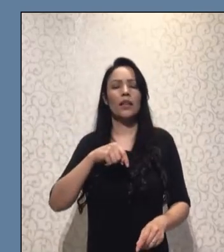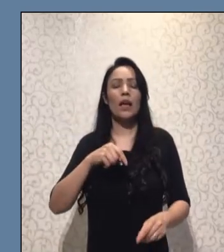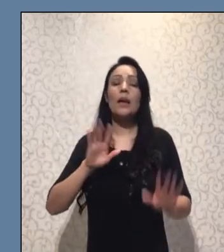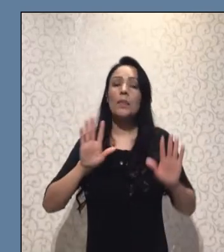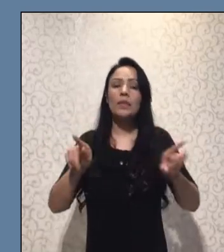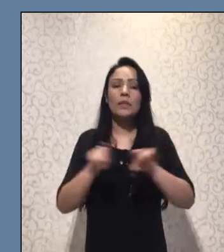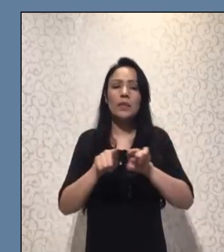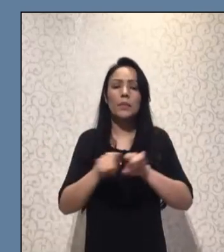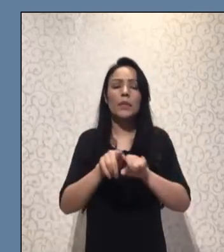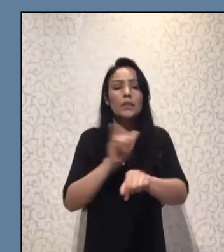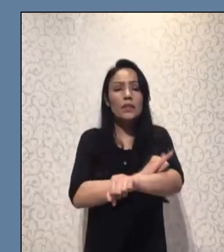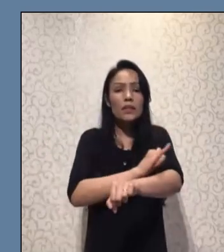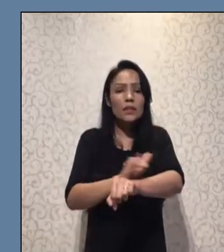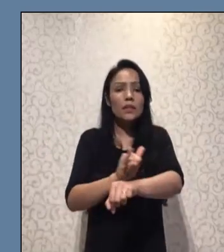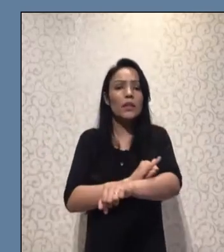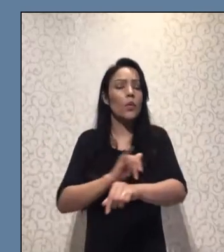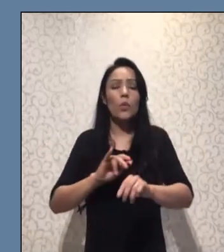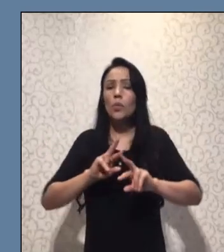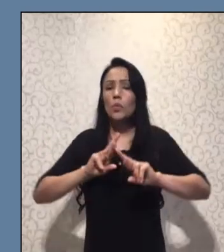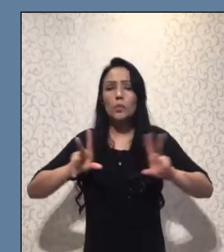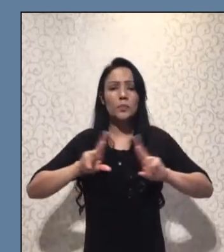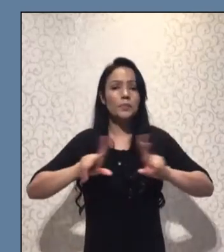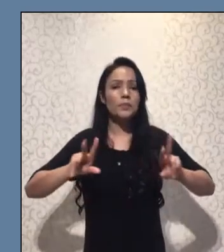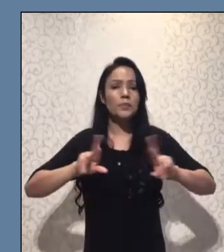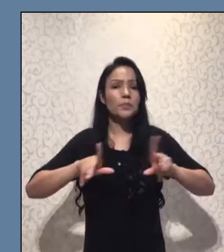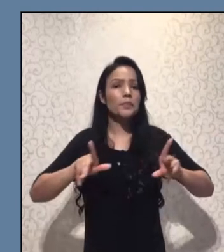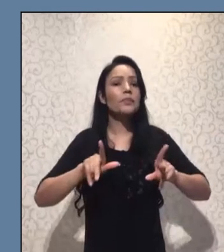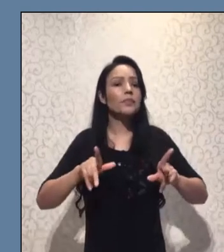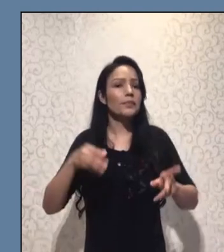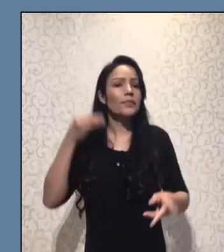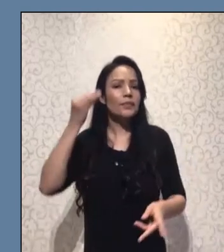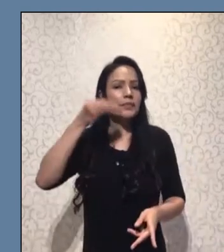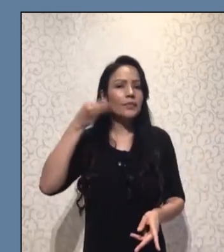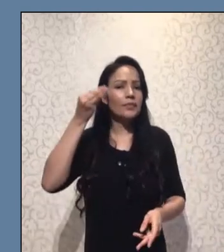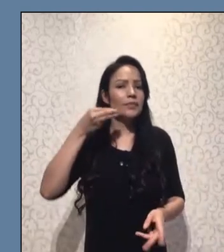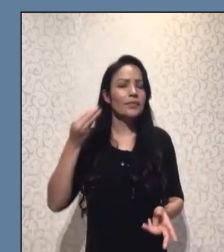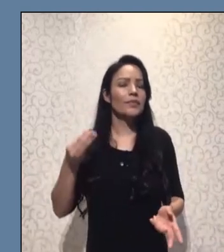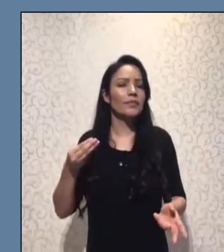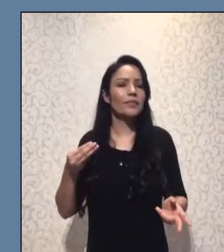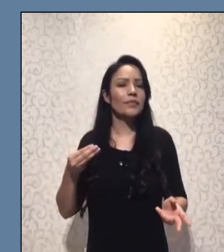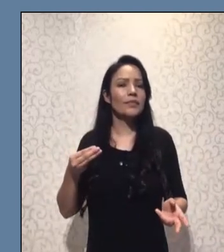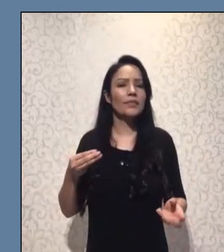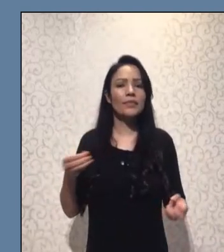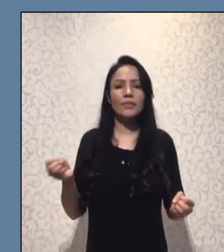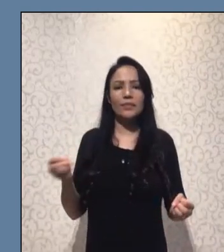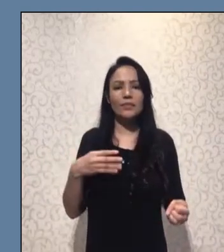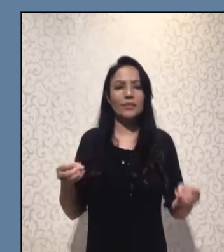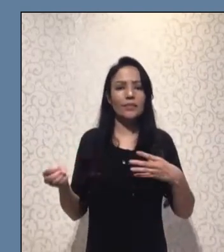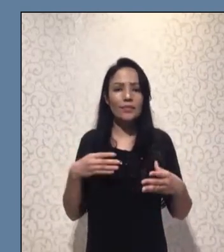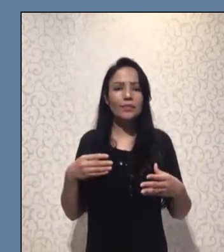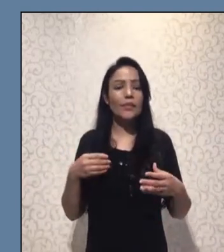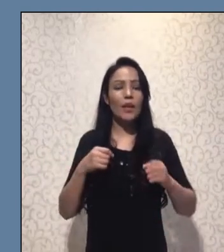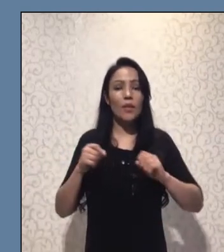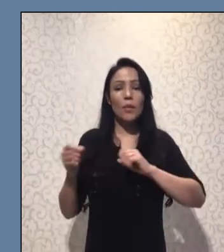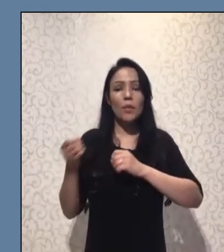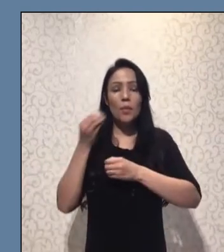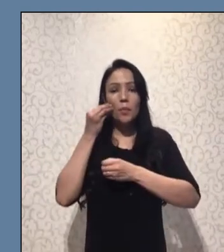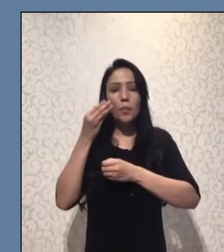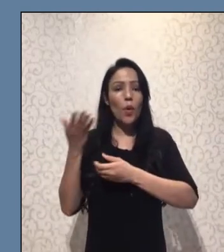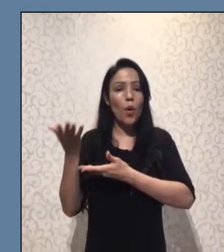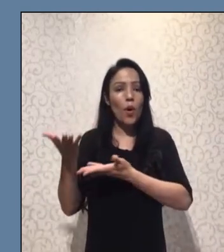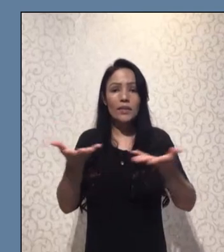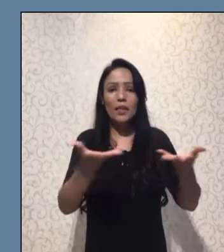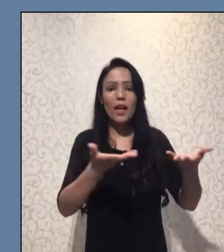quer dizer, tem uma vastíssima experiência recente em exposições relacionadas ao universo da